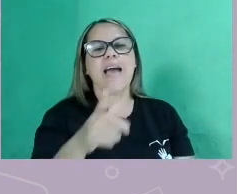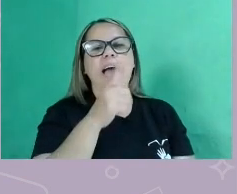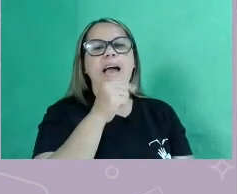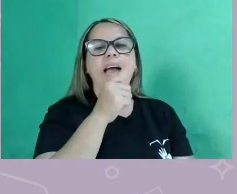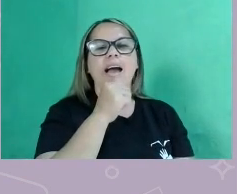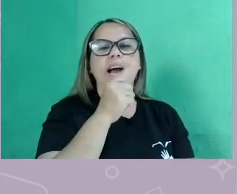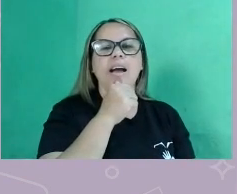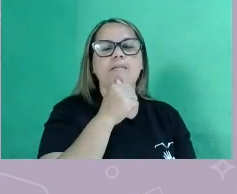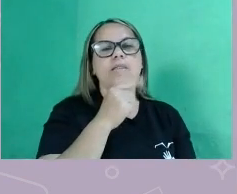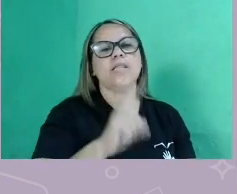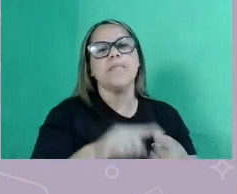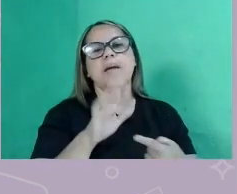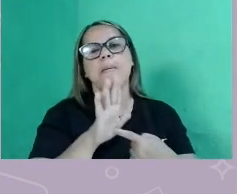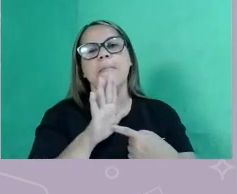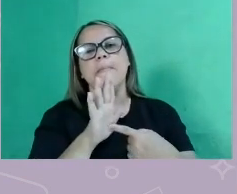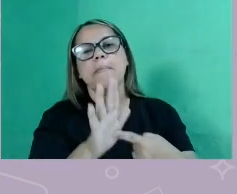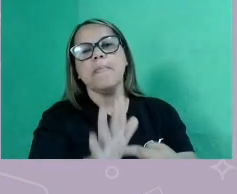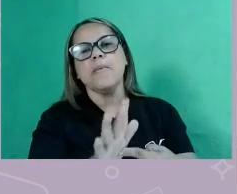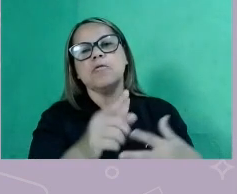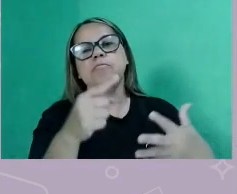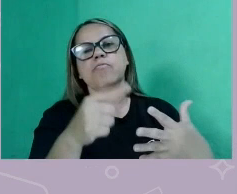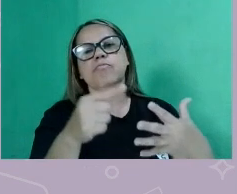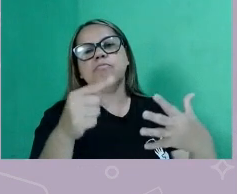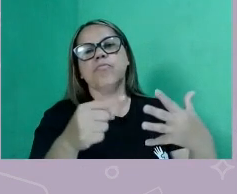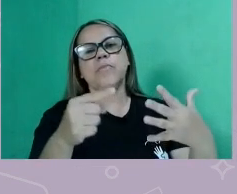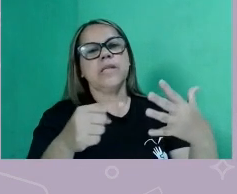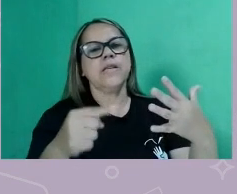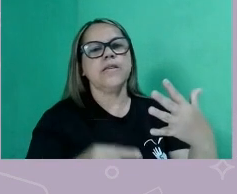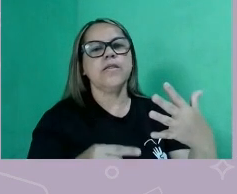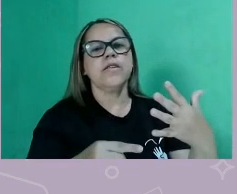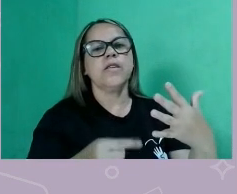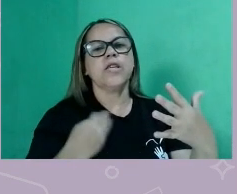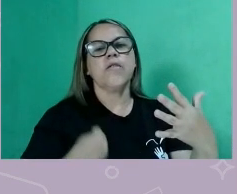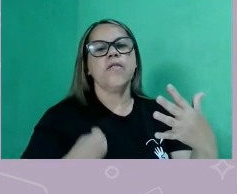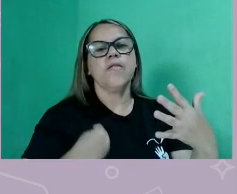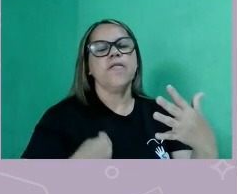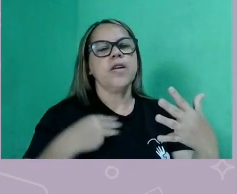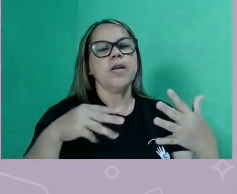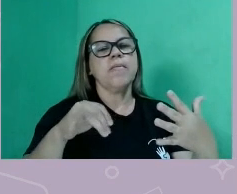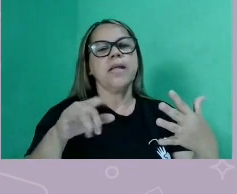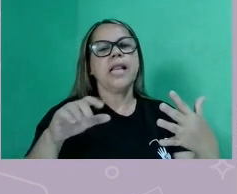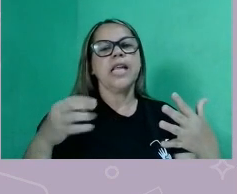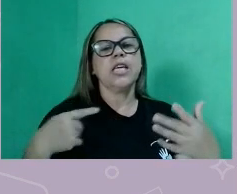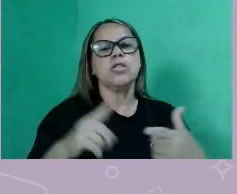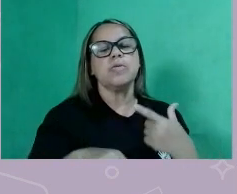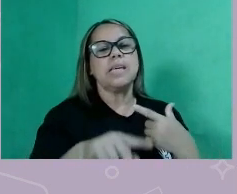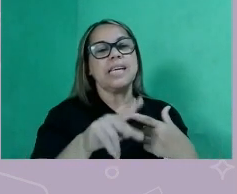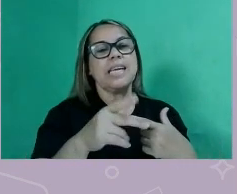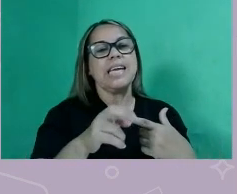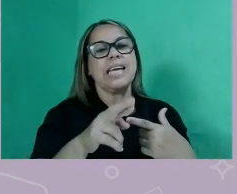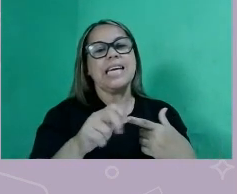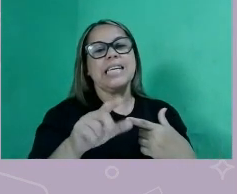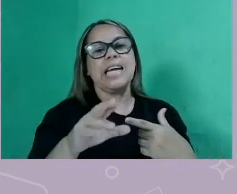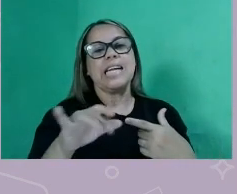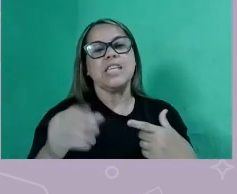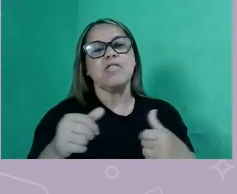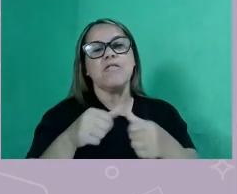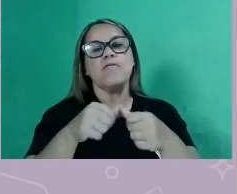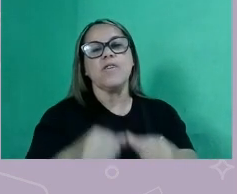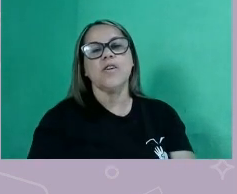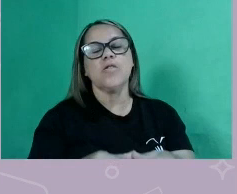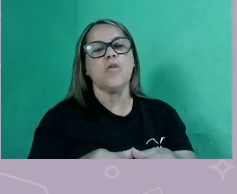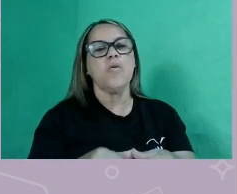destacam-se Anaximandro Anaximenes que viveram em Mileto e Heráclito que estabeleceram Éfeso ambas